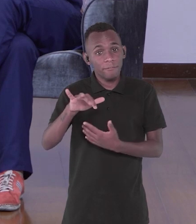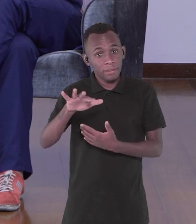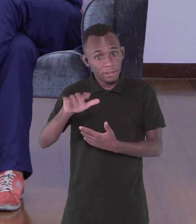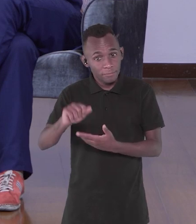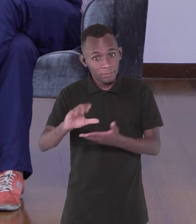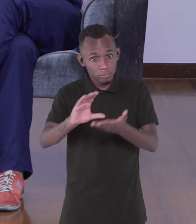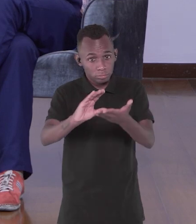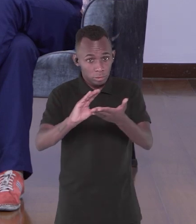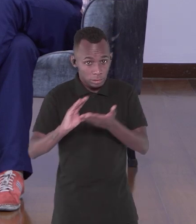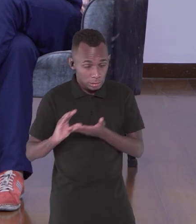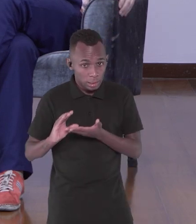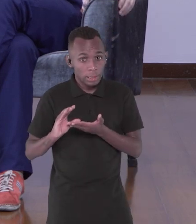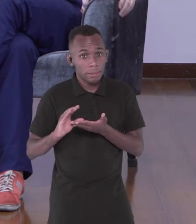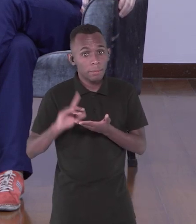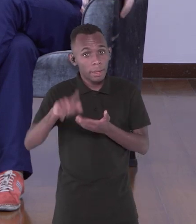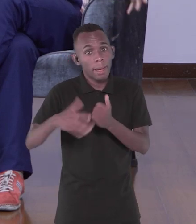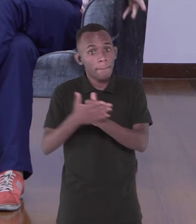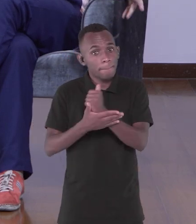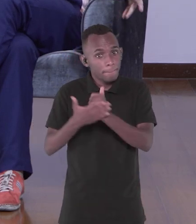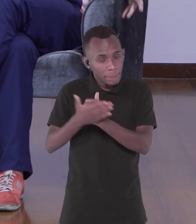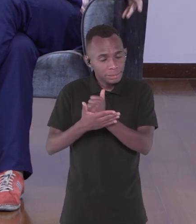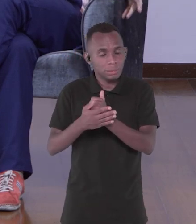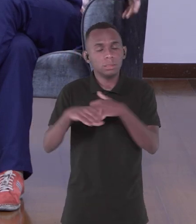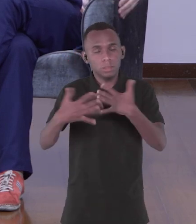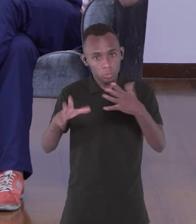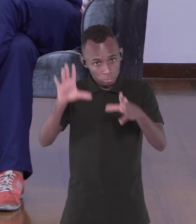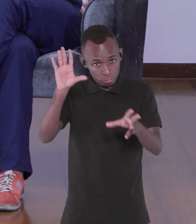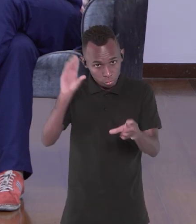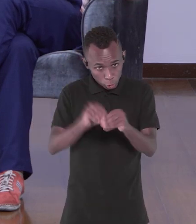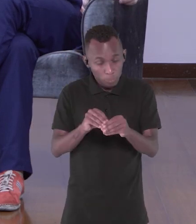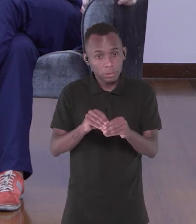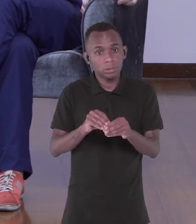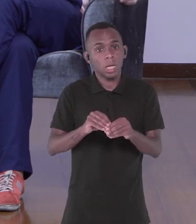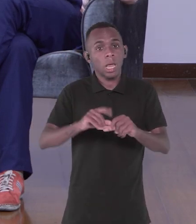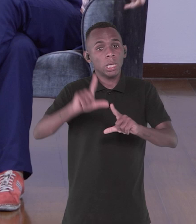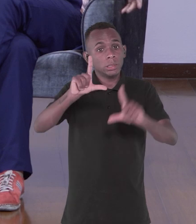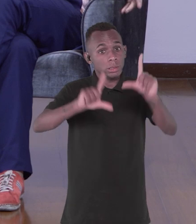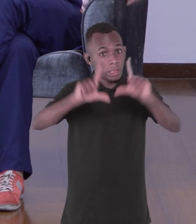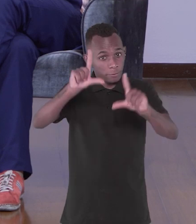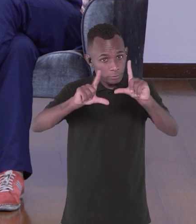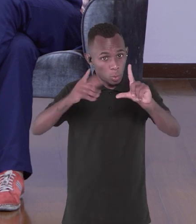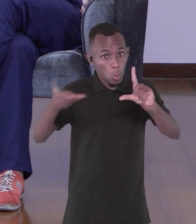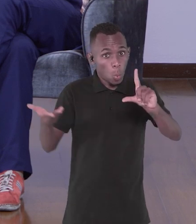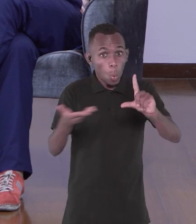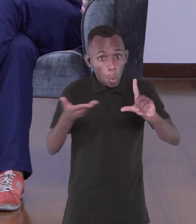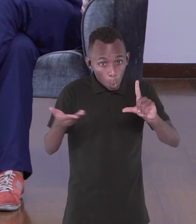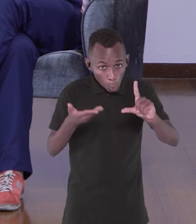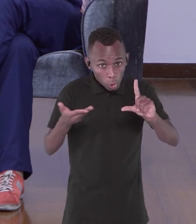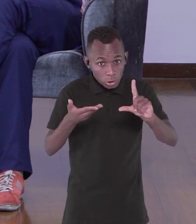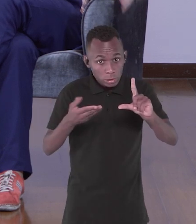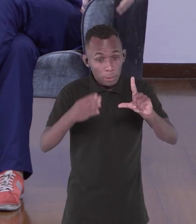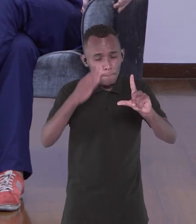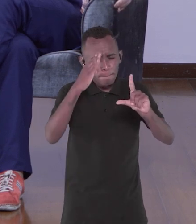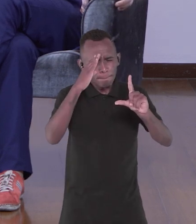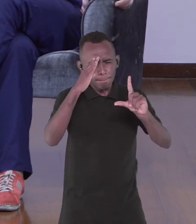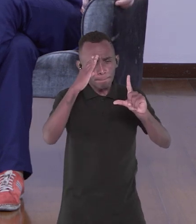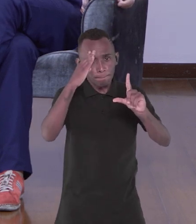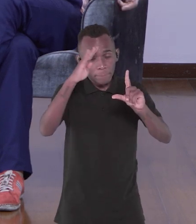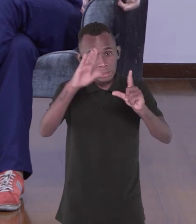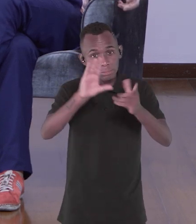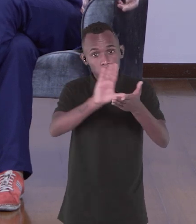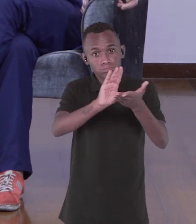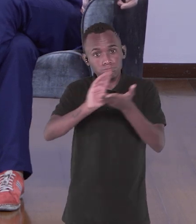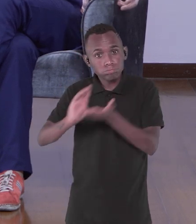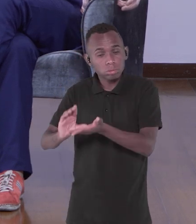Mundo. Resumindo, as televisões são, hoje, os grandes acionistas